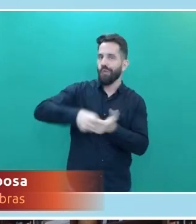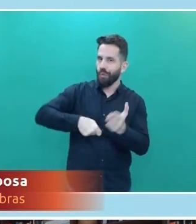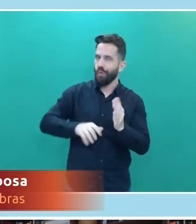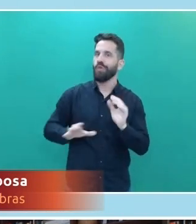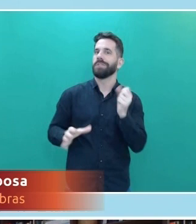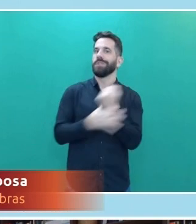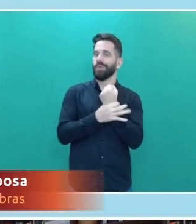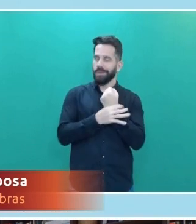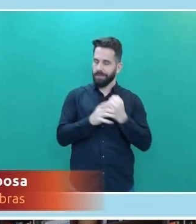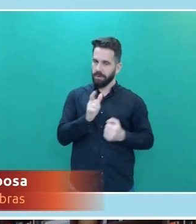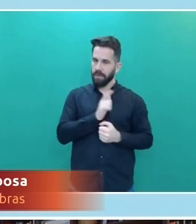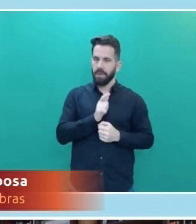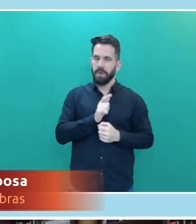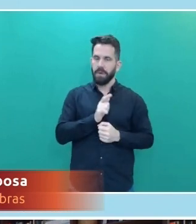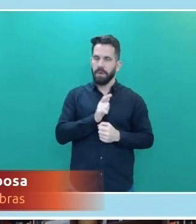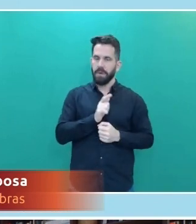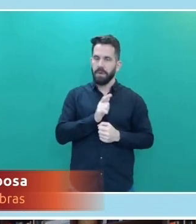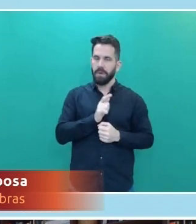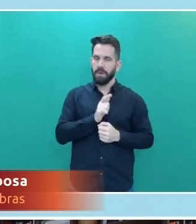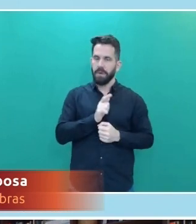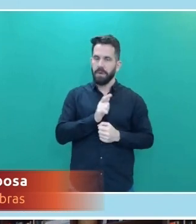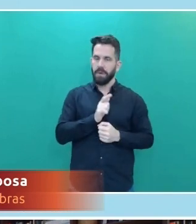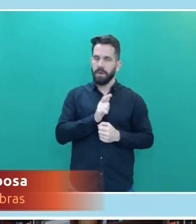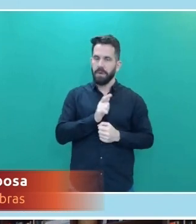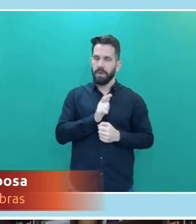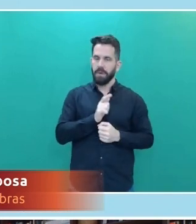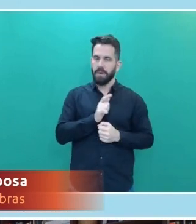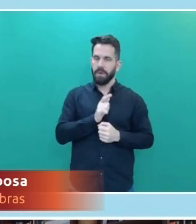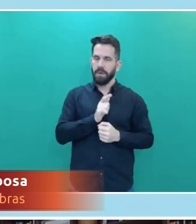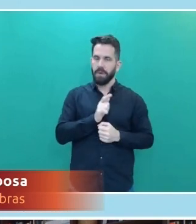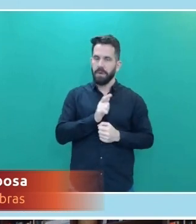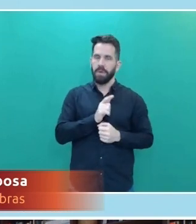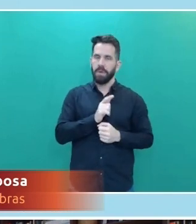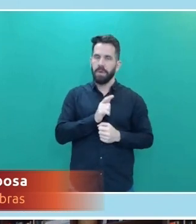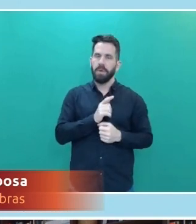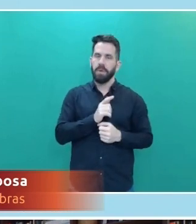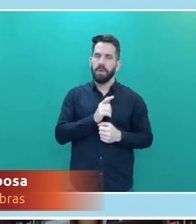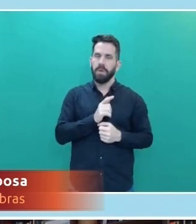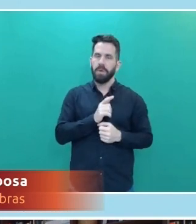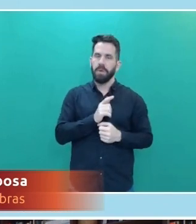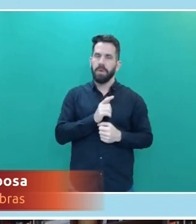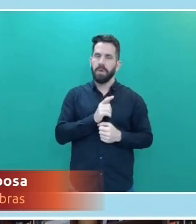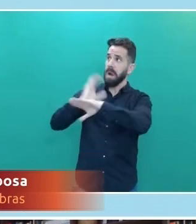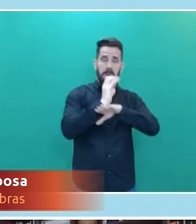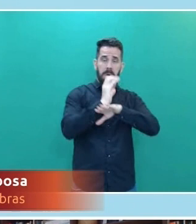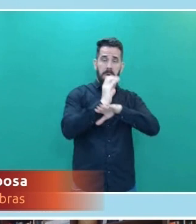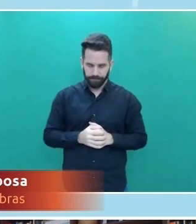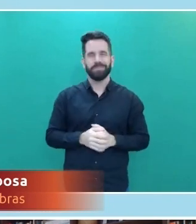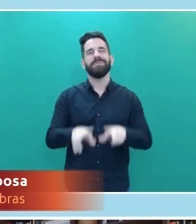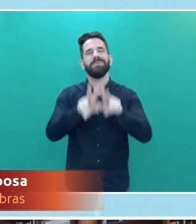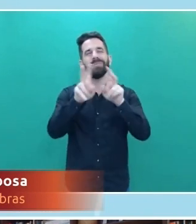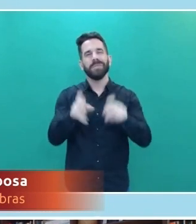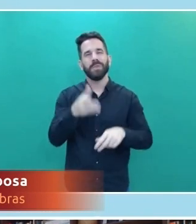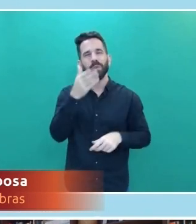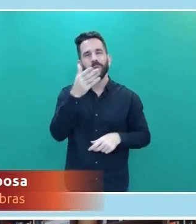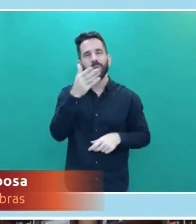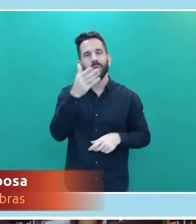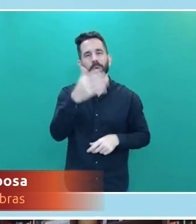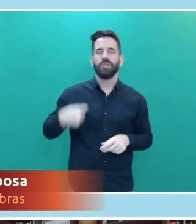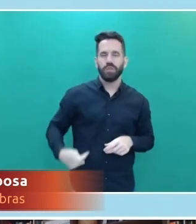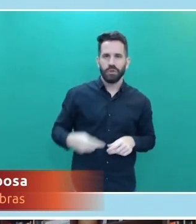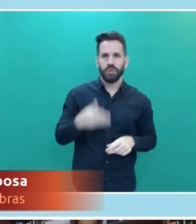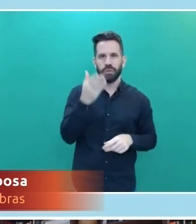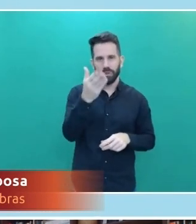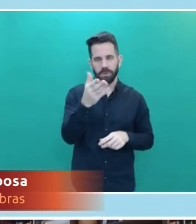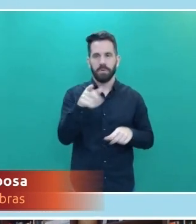está aberto para investimentos. Especificamente sobre a China e sobre esse movimento que o